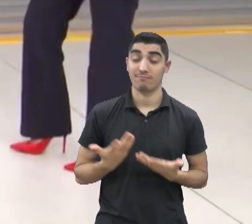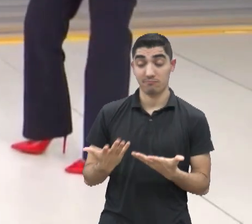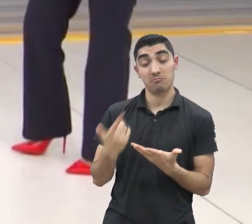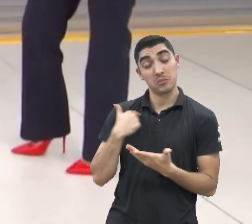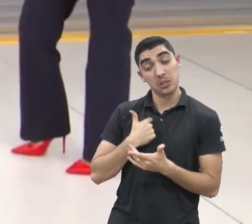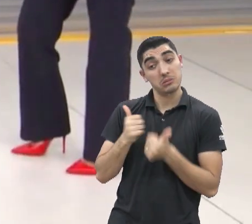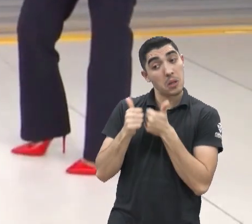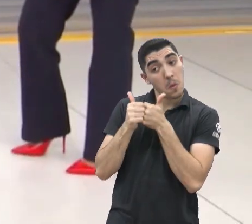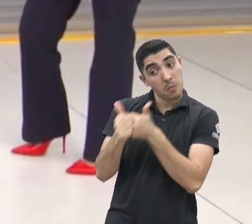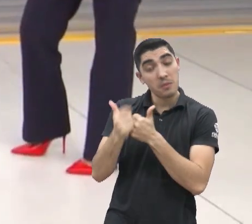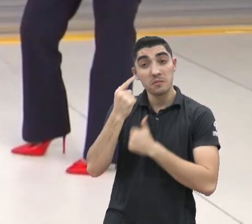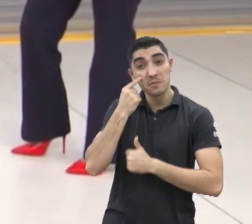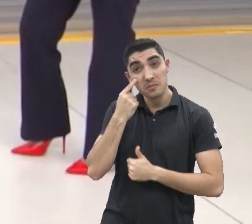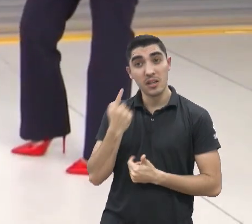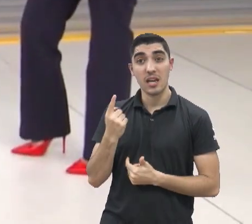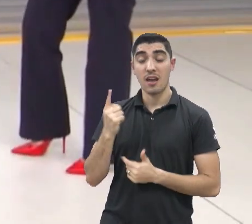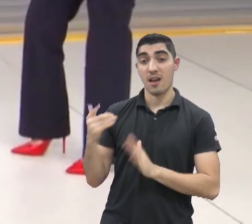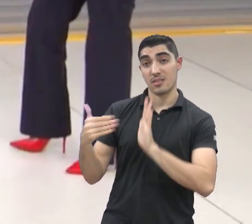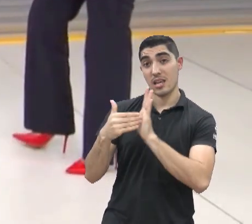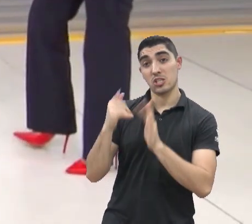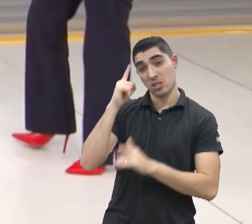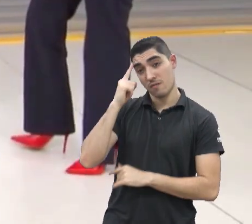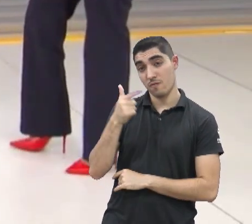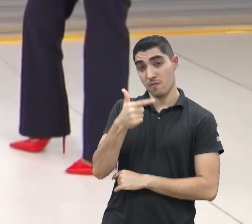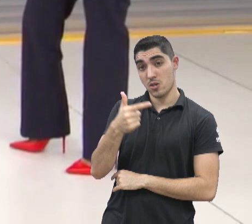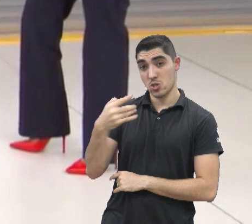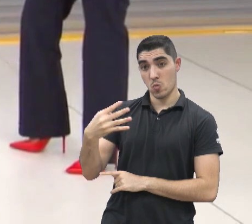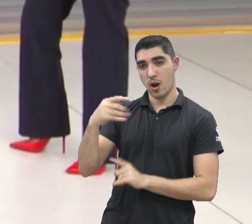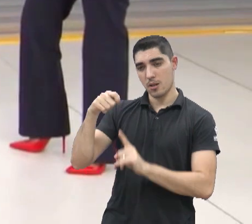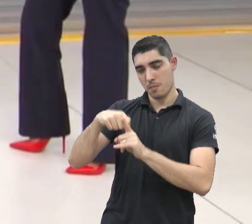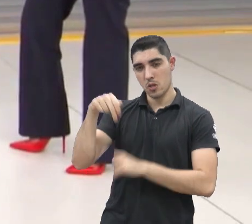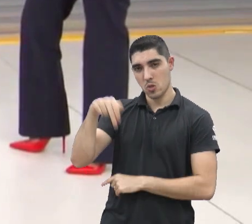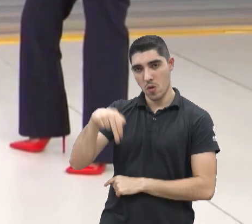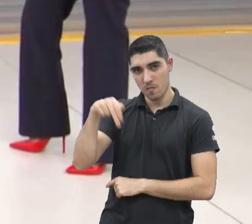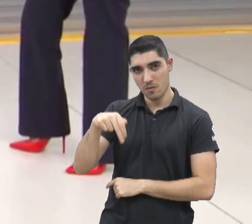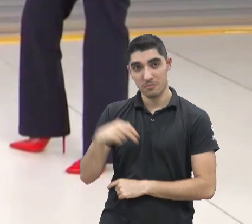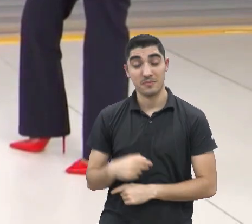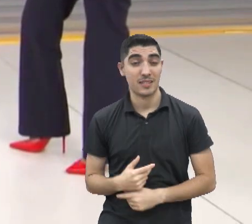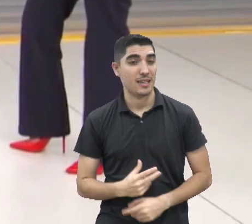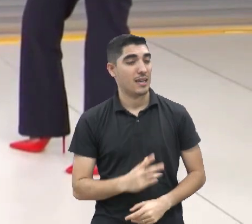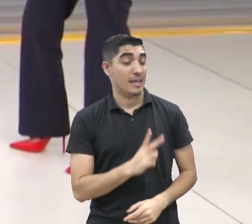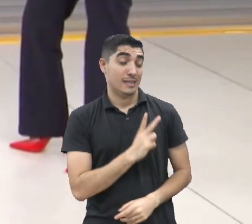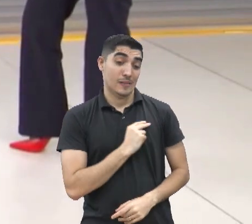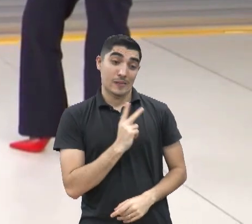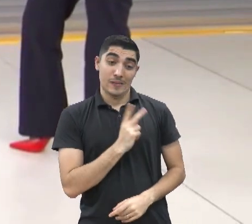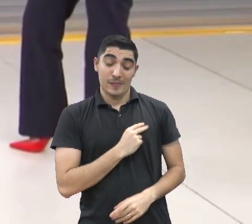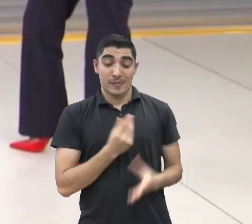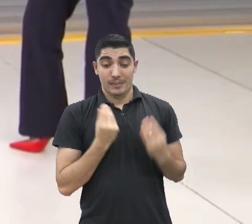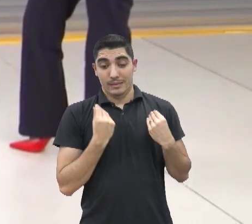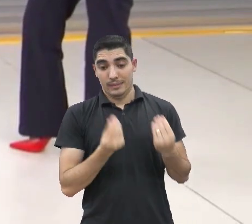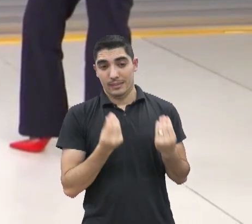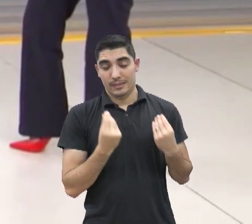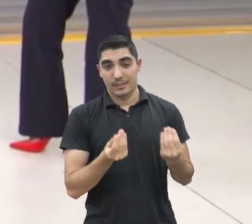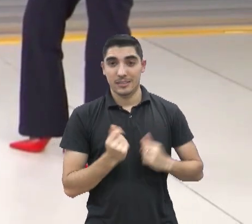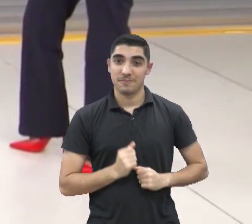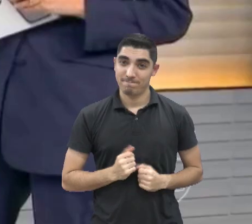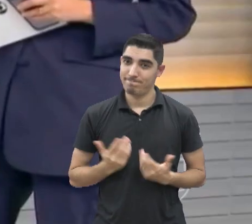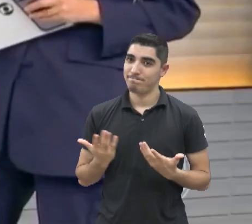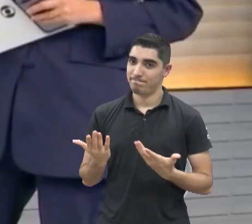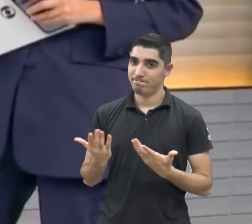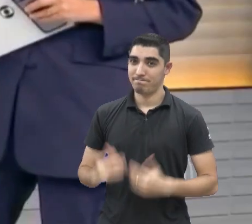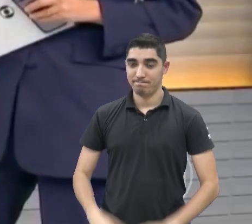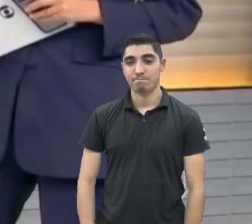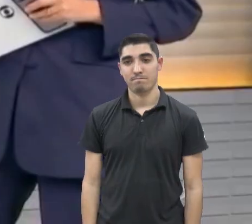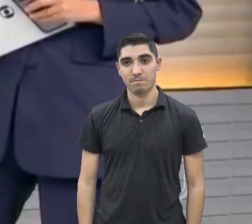de novembro, a abertura dos envelopes com menor valor. Ai, minha gente. Diga lá, quem mais? Rodrigo.